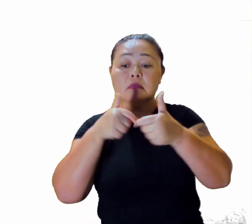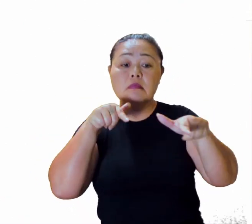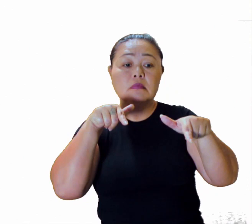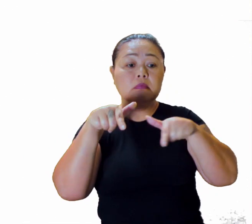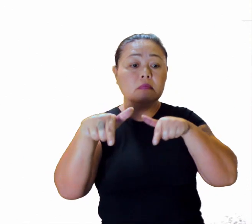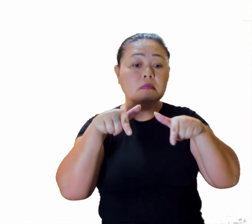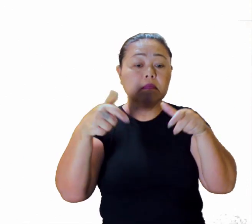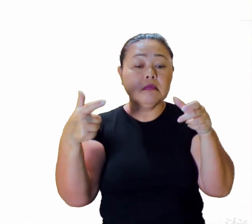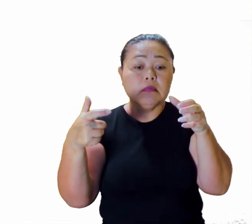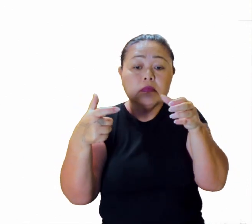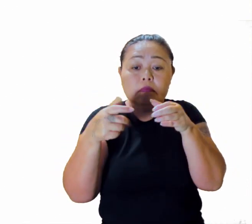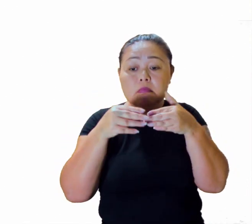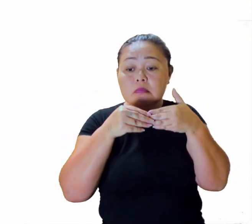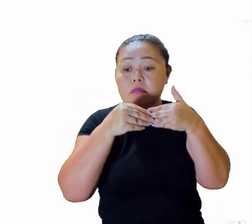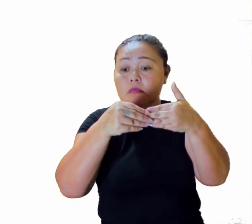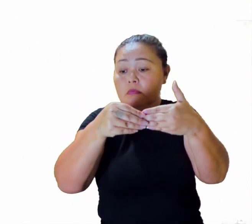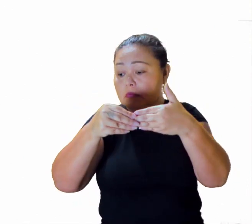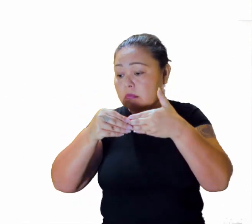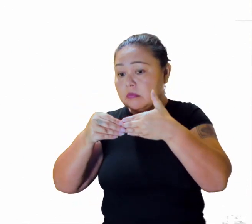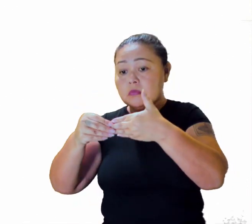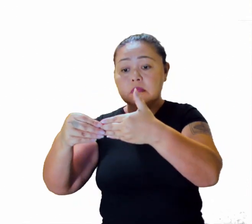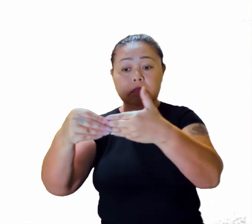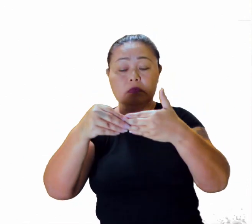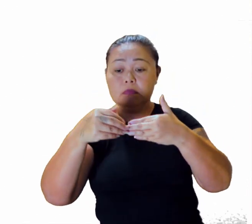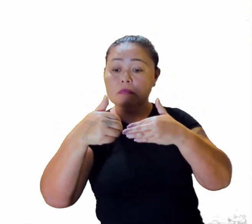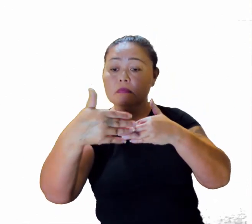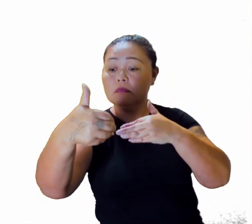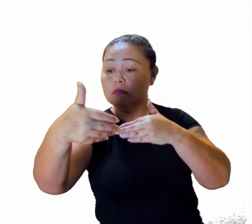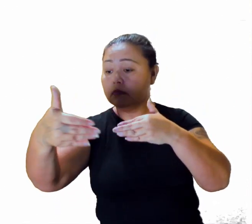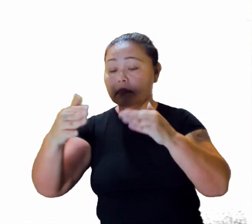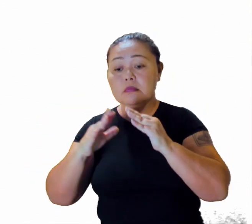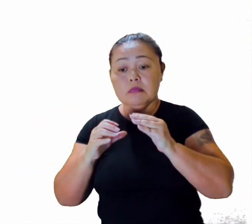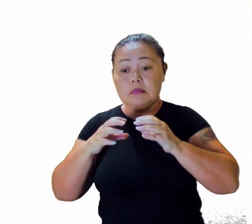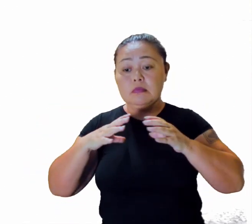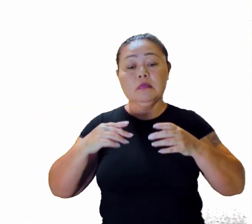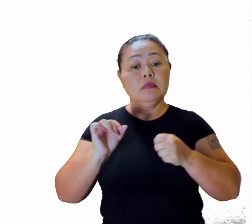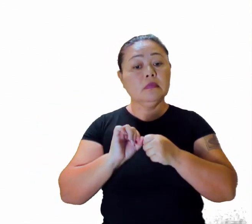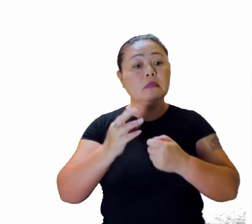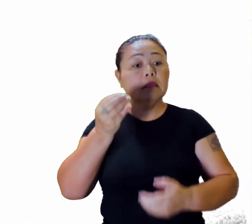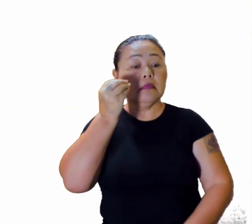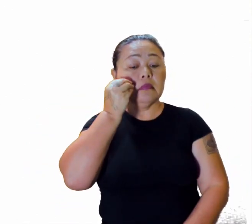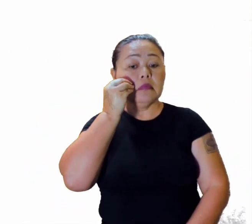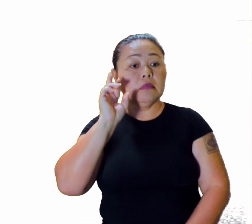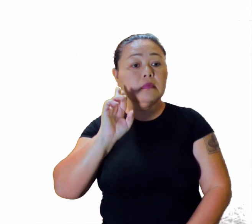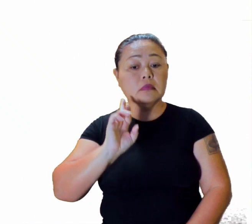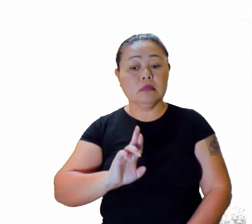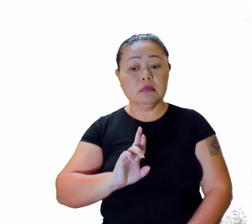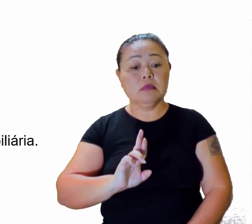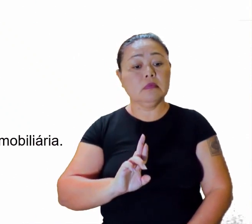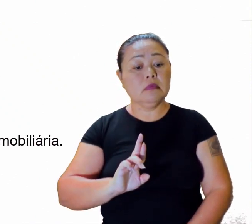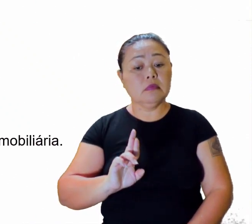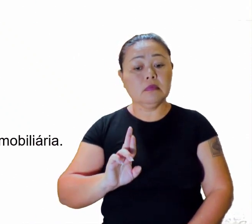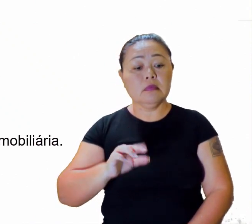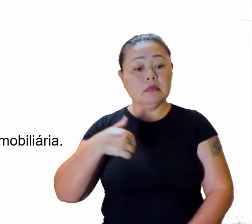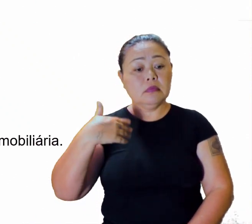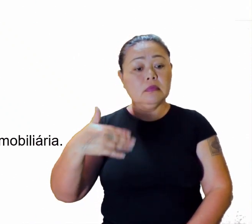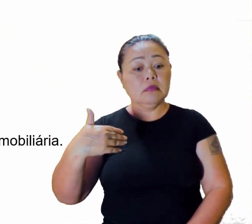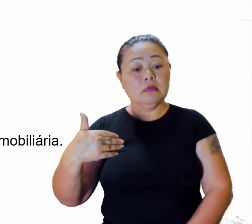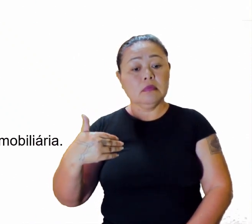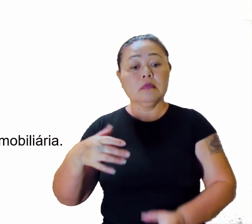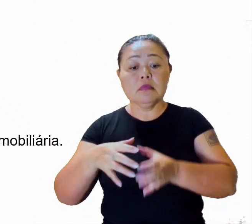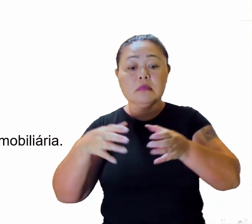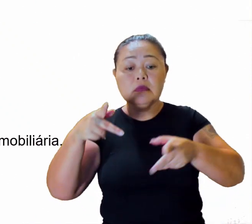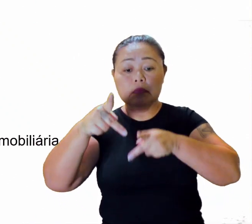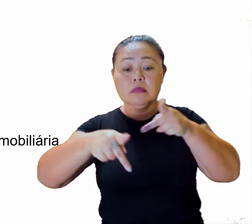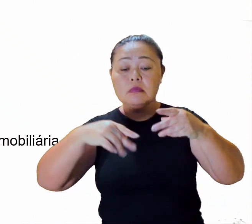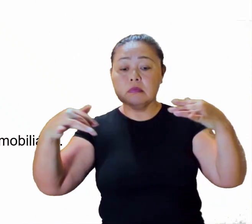emprego, diminuindo o deslocamento para a periferia. Vamos conferir logo a resposta, né, professor Jorge? Para a gente passar para a próxima.